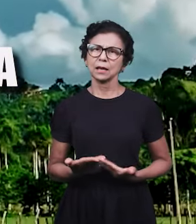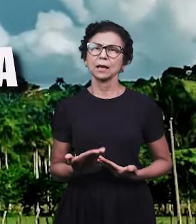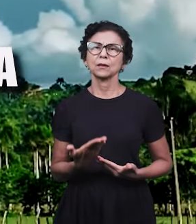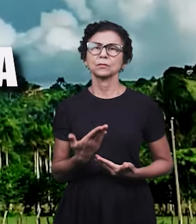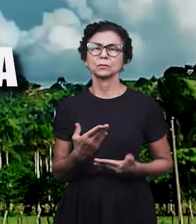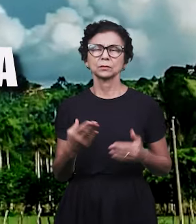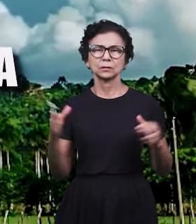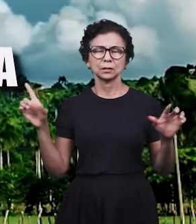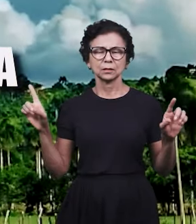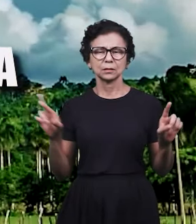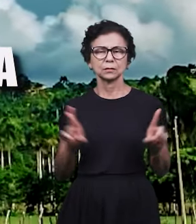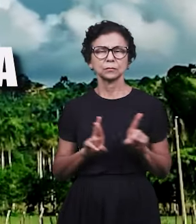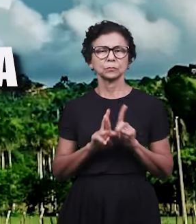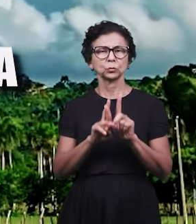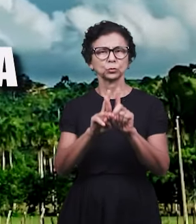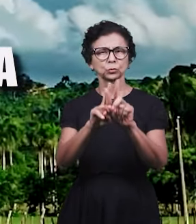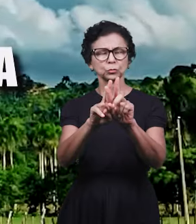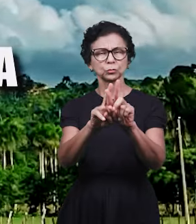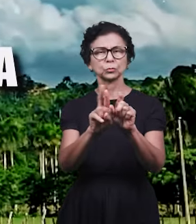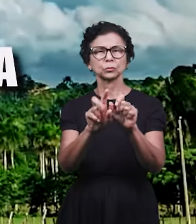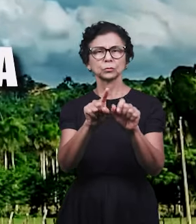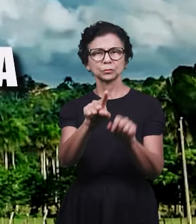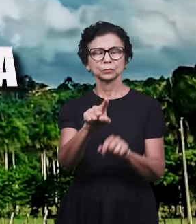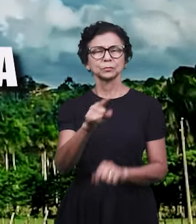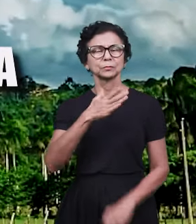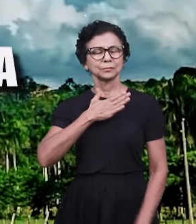te fazer descansar.